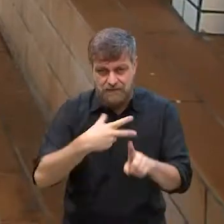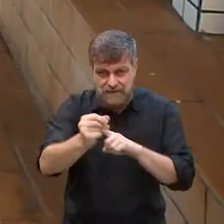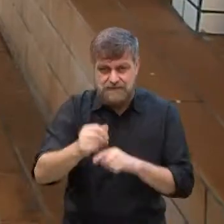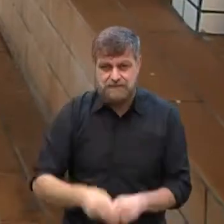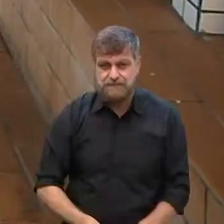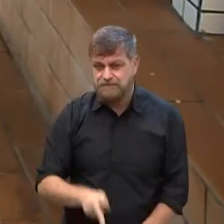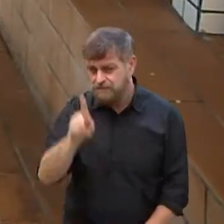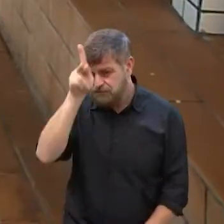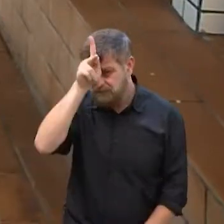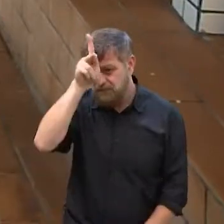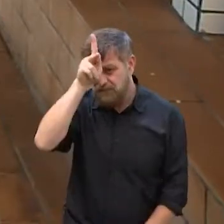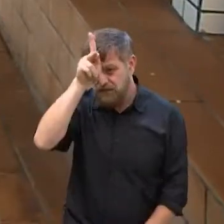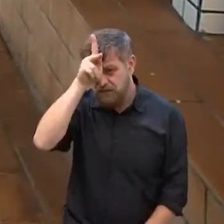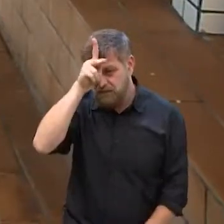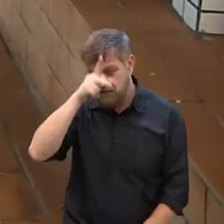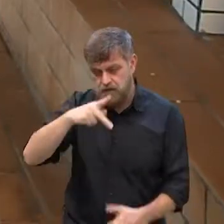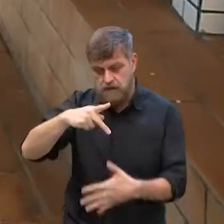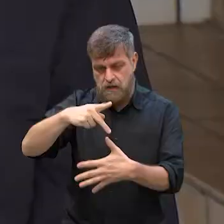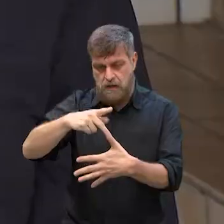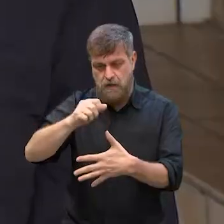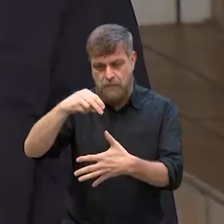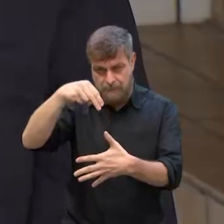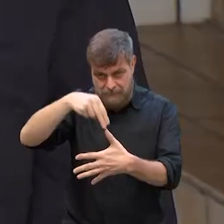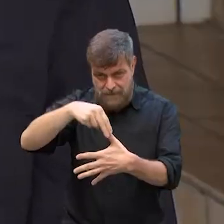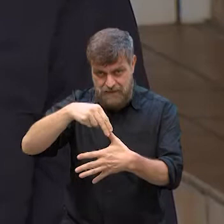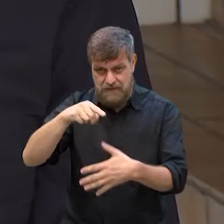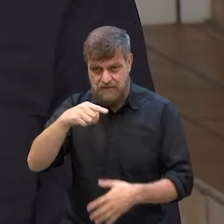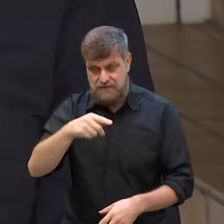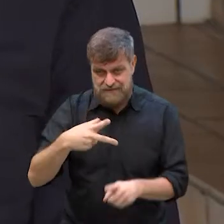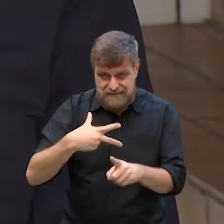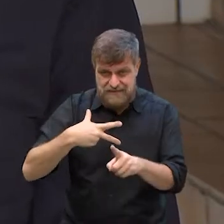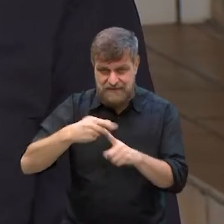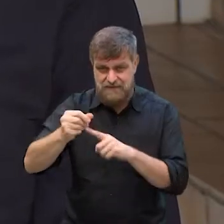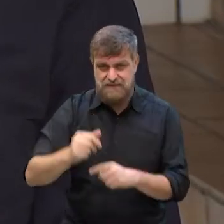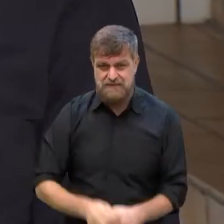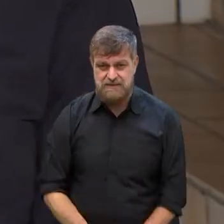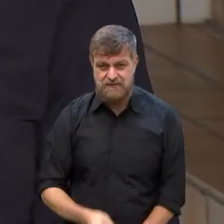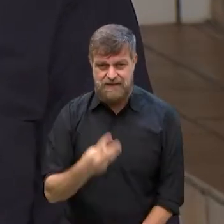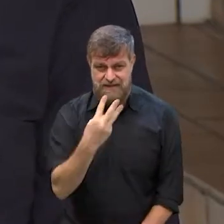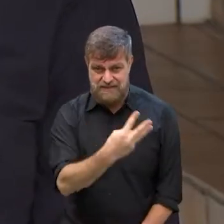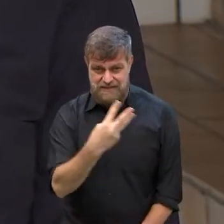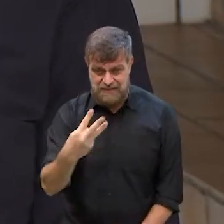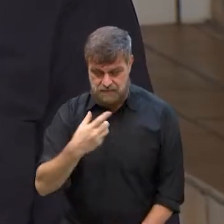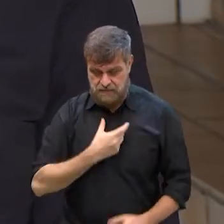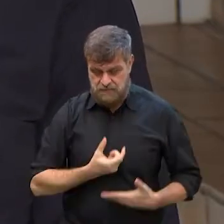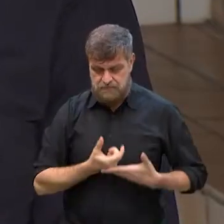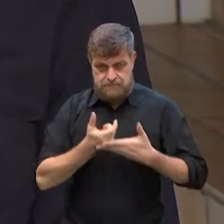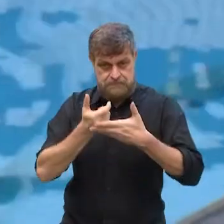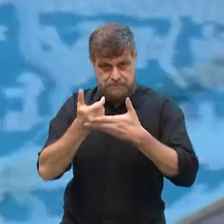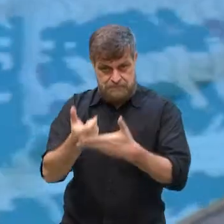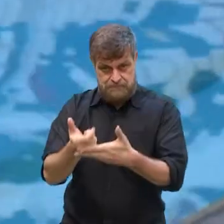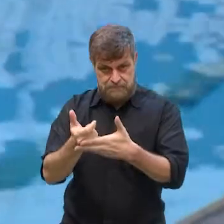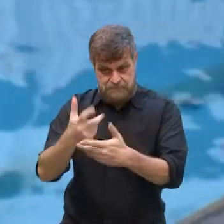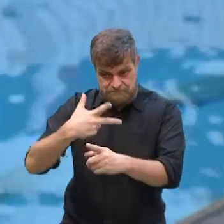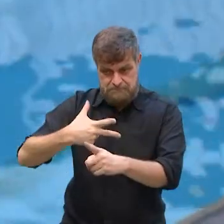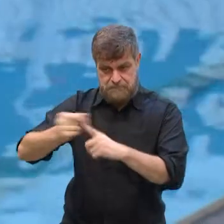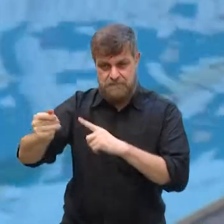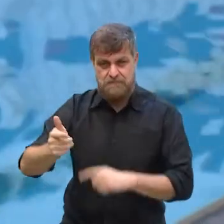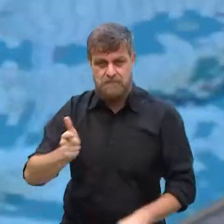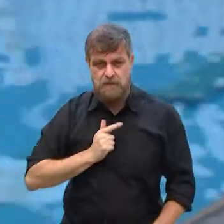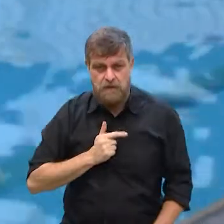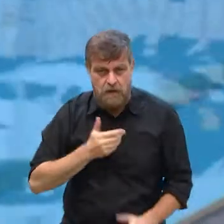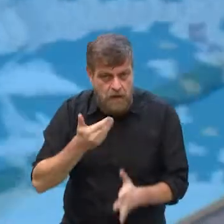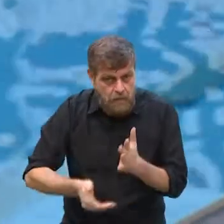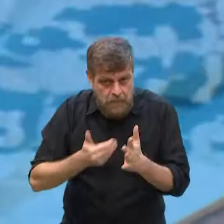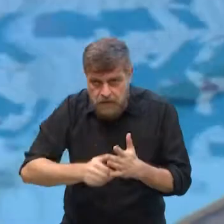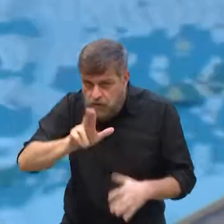Lima, agora no Peru, você me corrige se eu estiver errado, você conquistou a 33ª medalha no evento. Você nunca perdeu